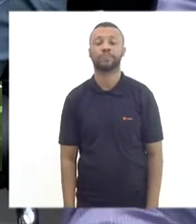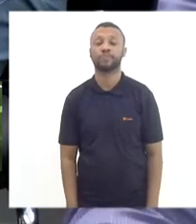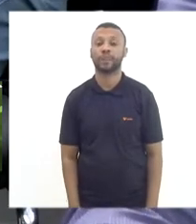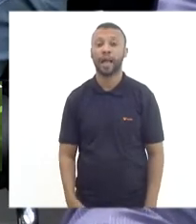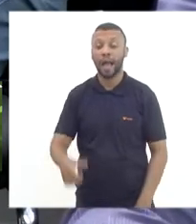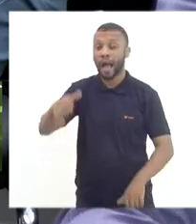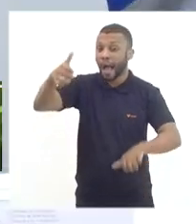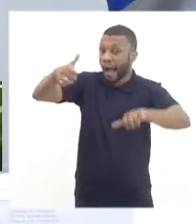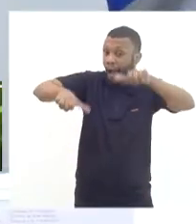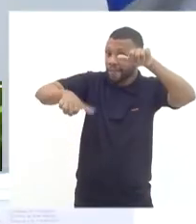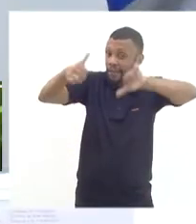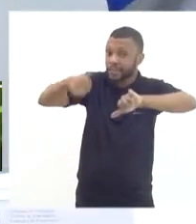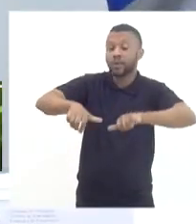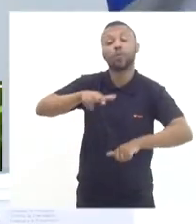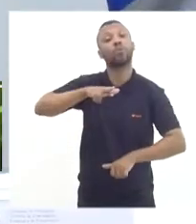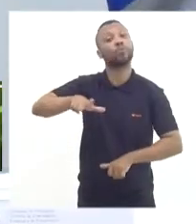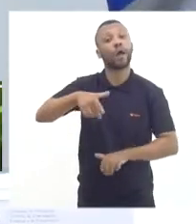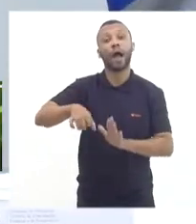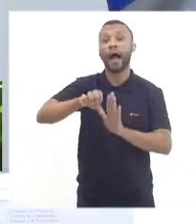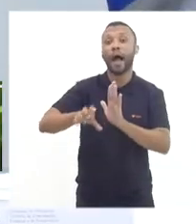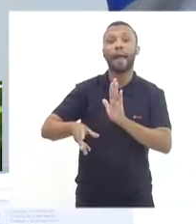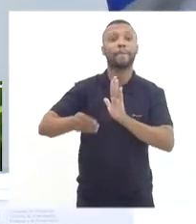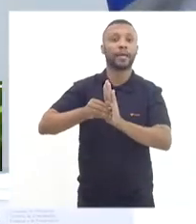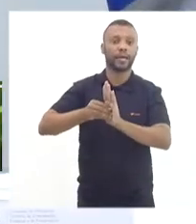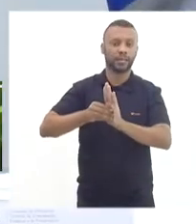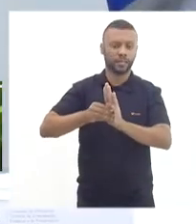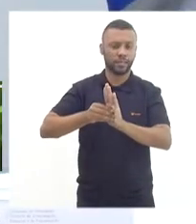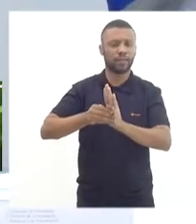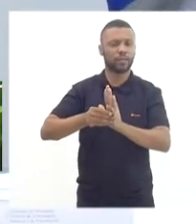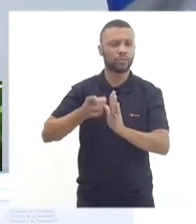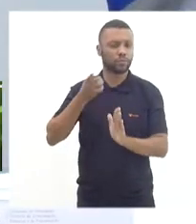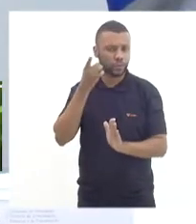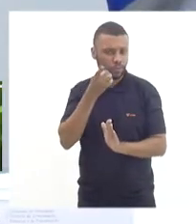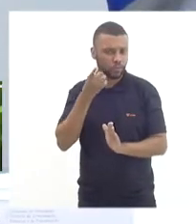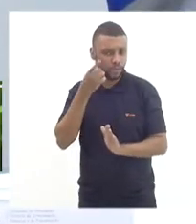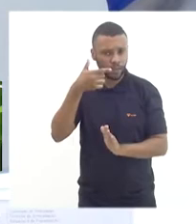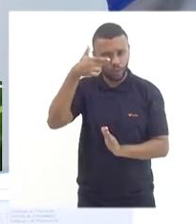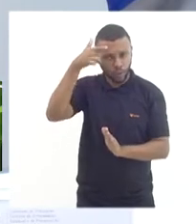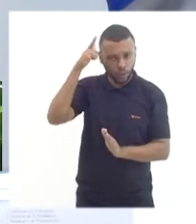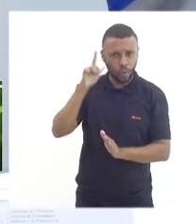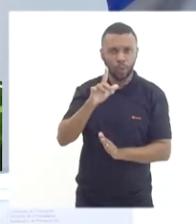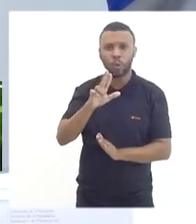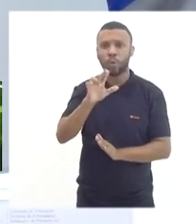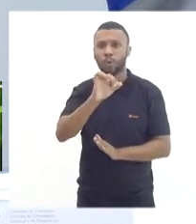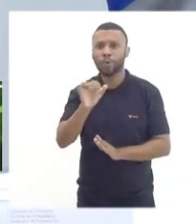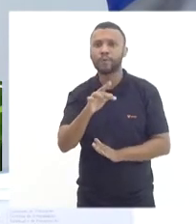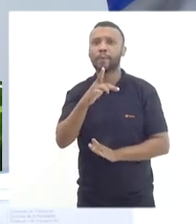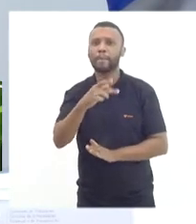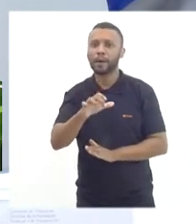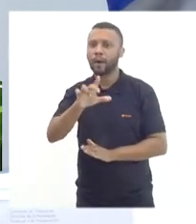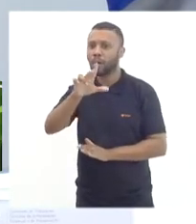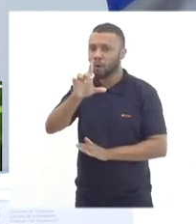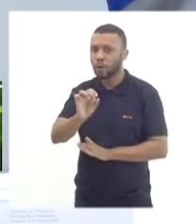avaliação. A emenda do deputado Luiz Paulo, né, ela é uma emenda que servirá